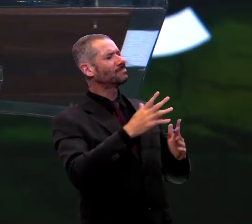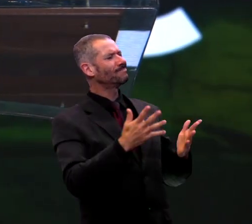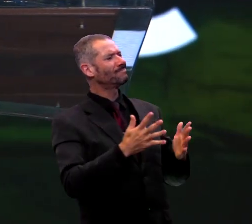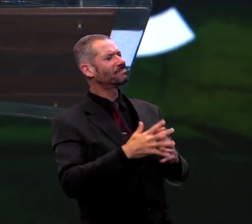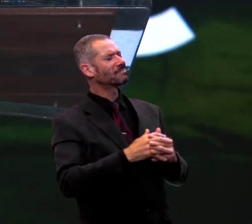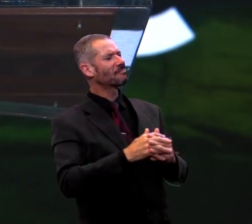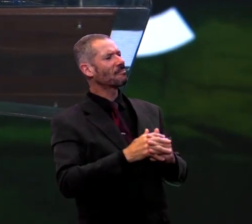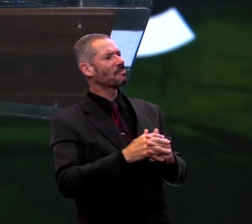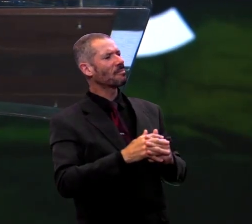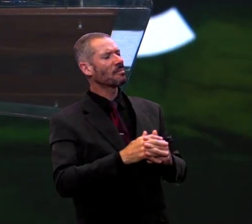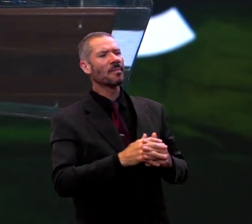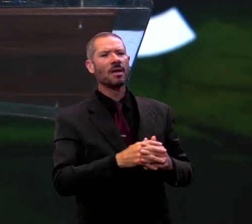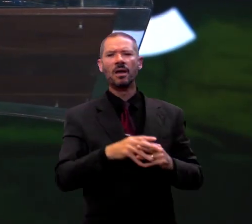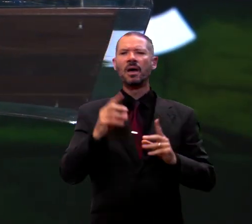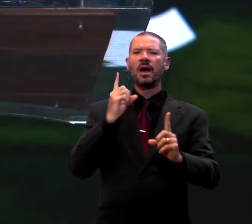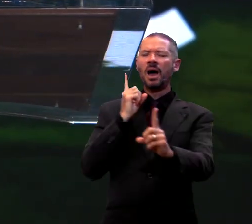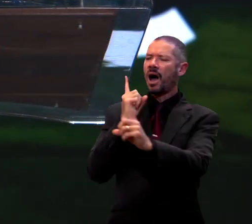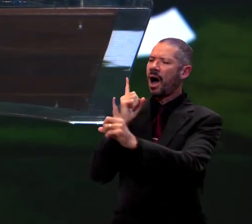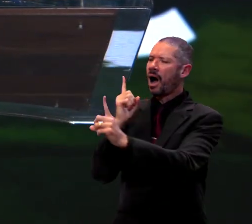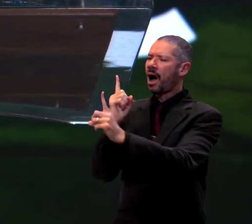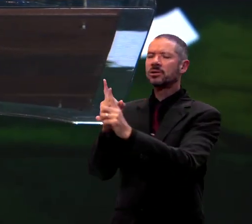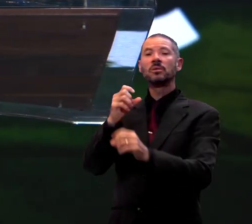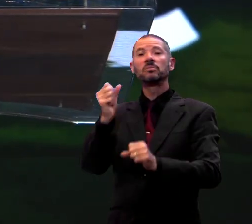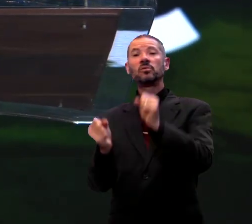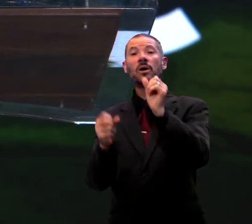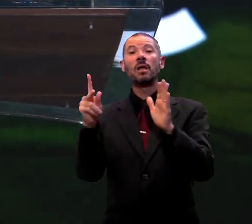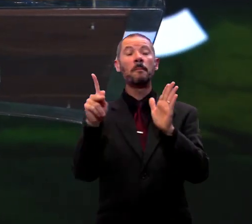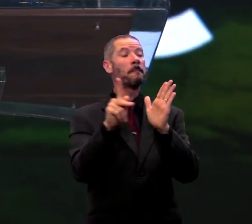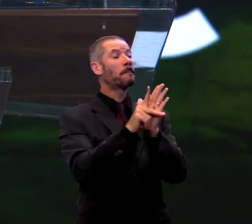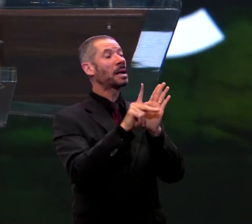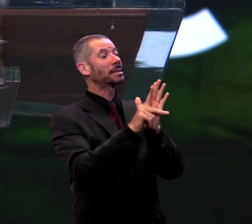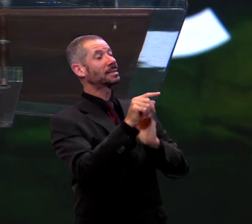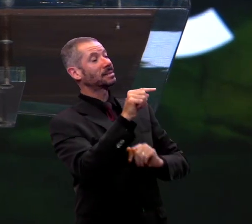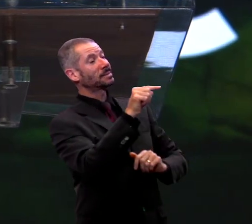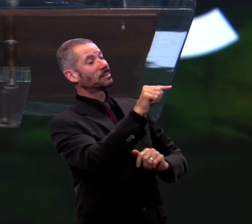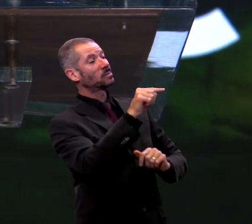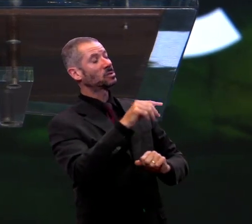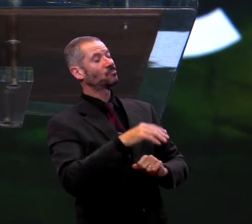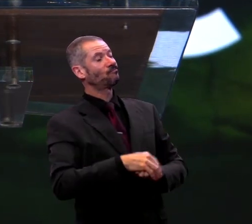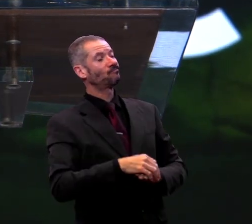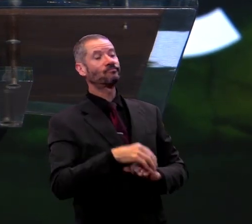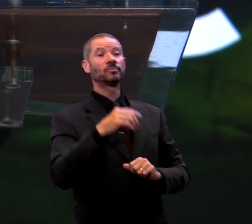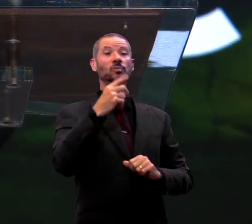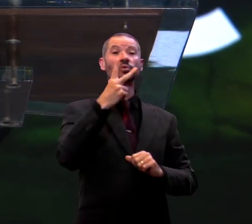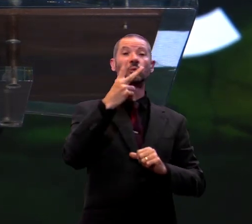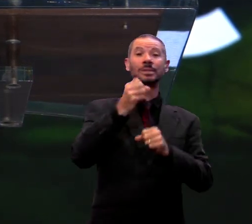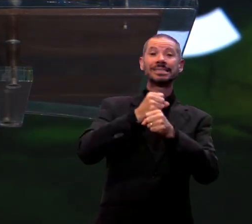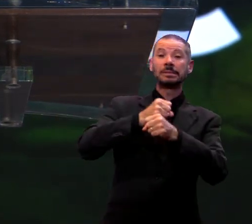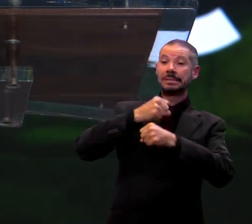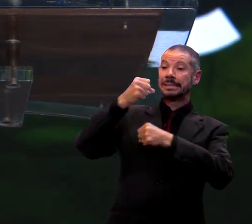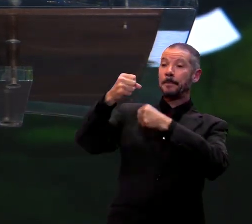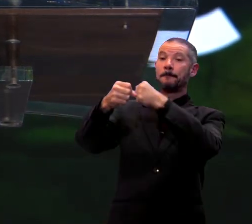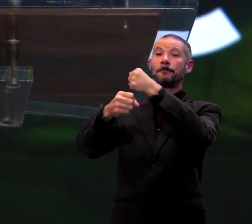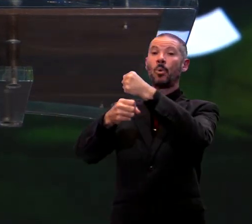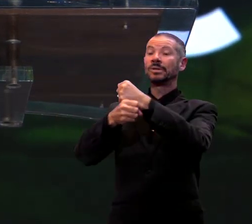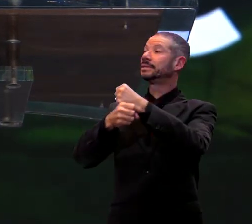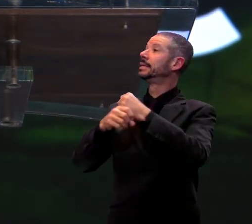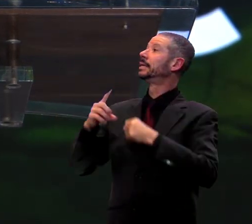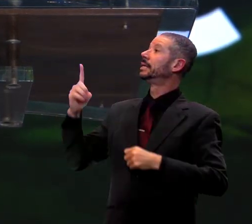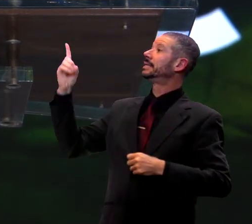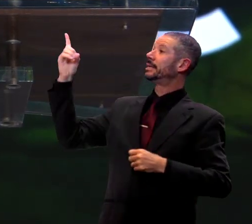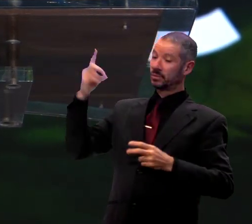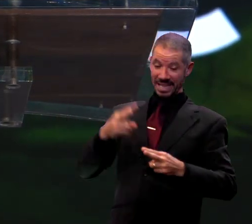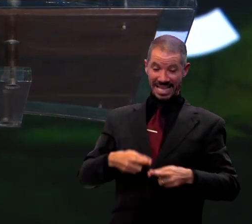olha, achamos um carro, ele pertence a vocês. E 2 anos depois, Deus restituiu